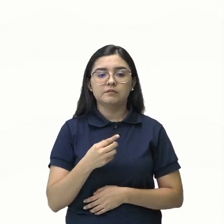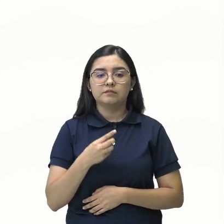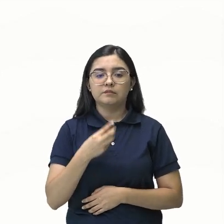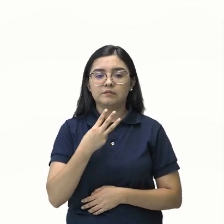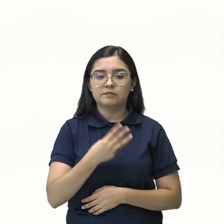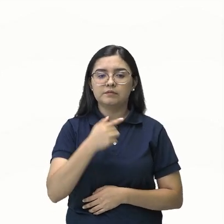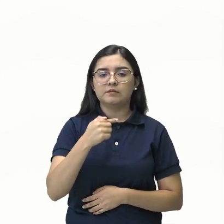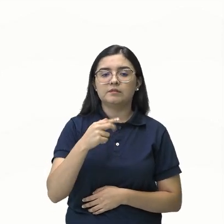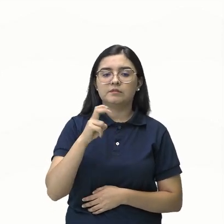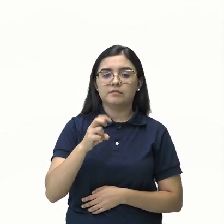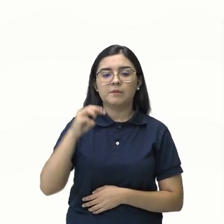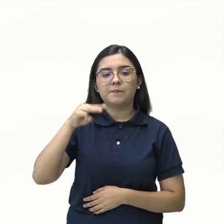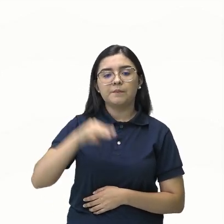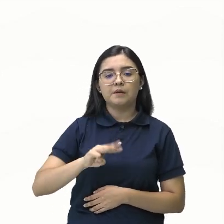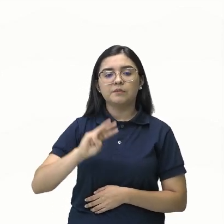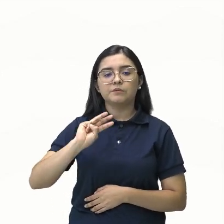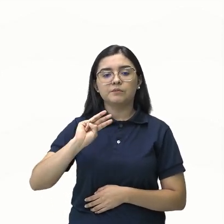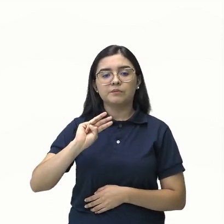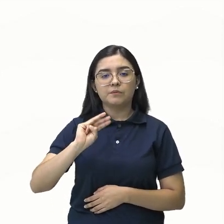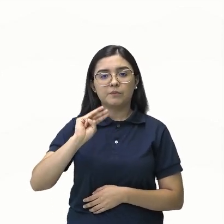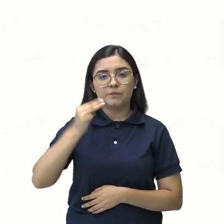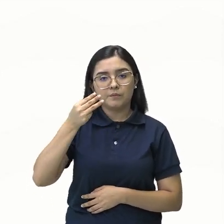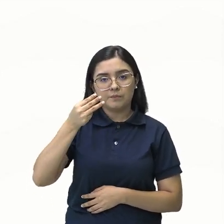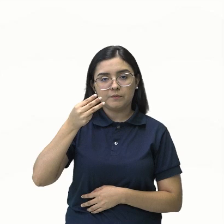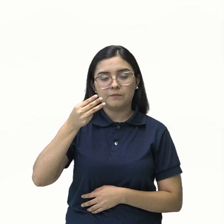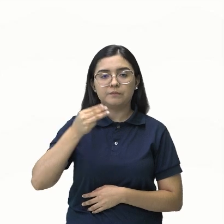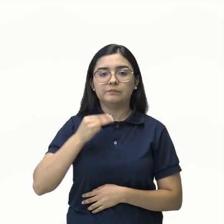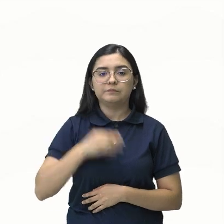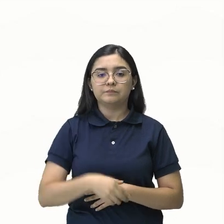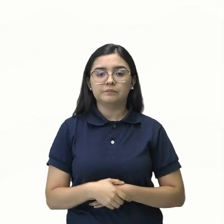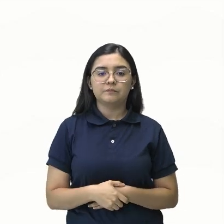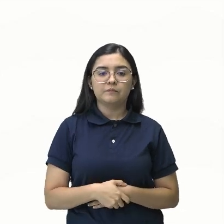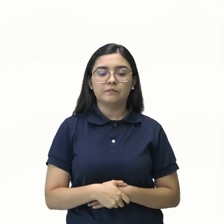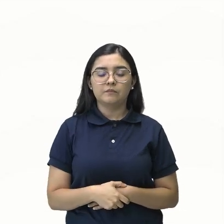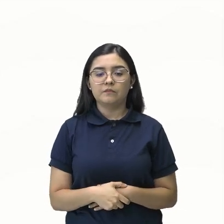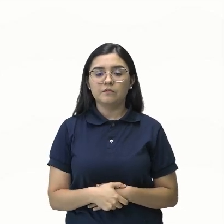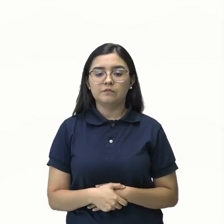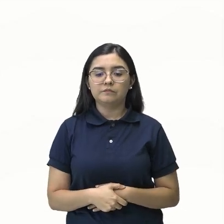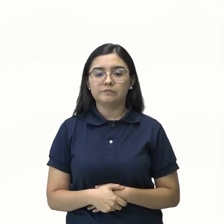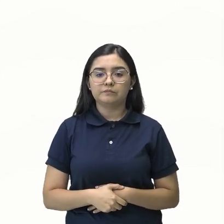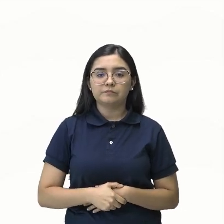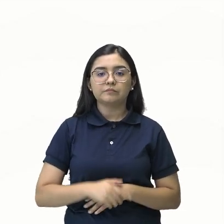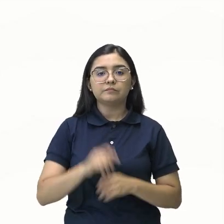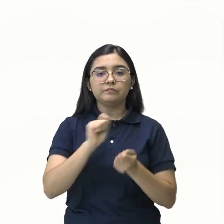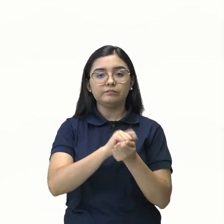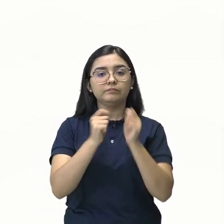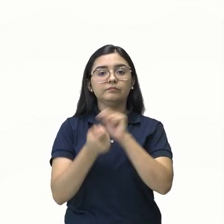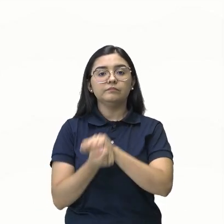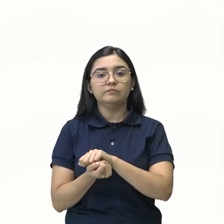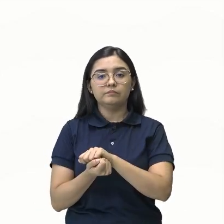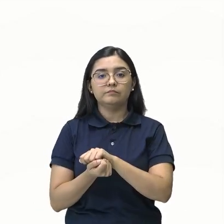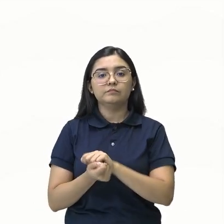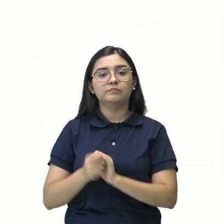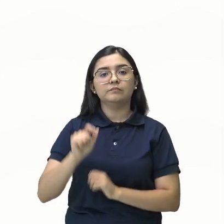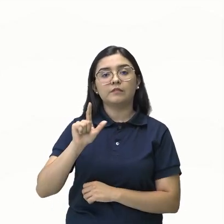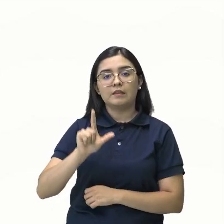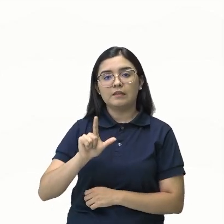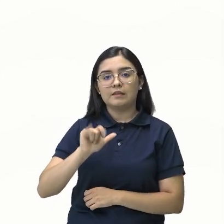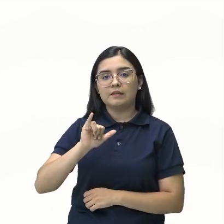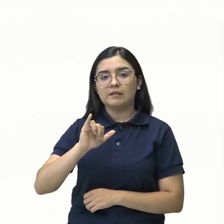3,375 metros cúbicos, eu vou converter isso para